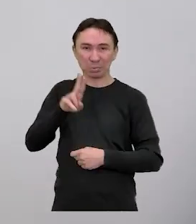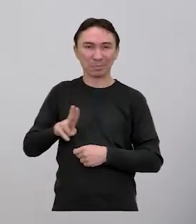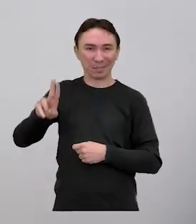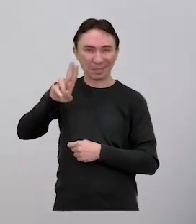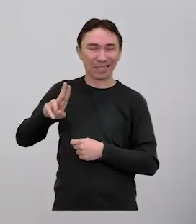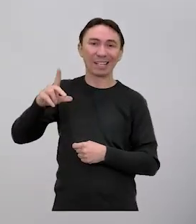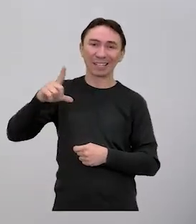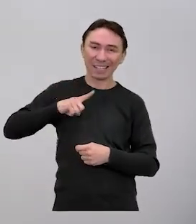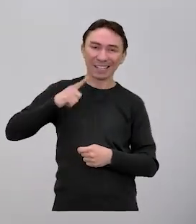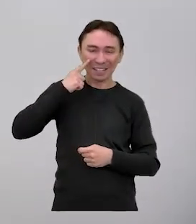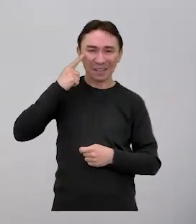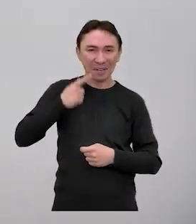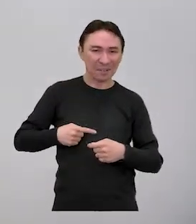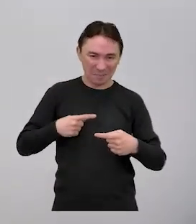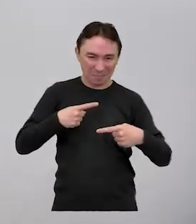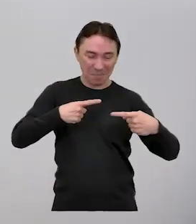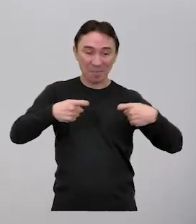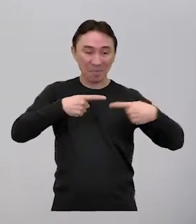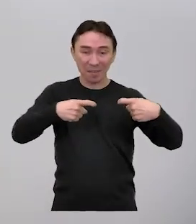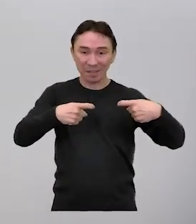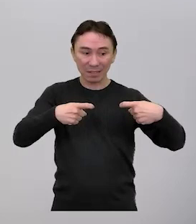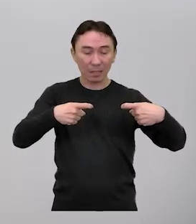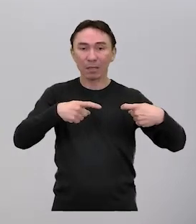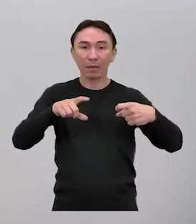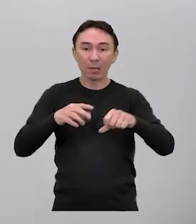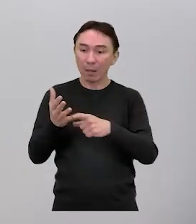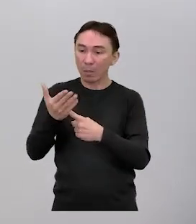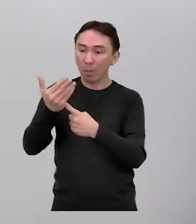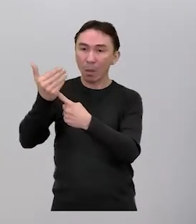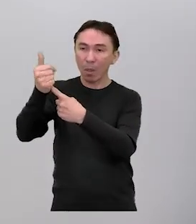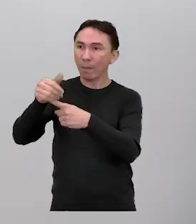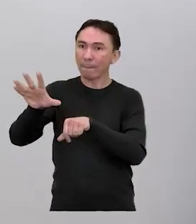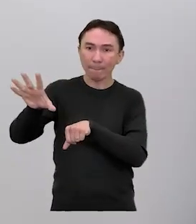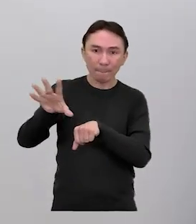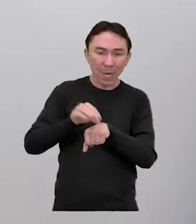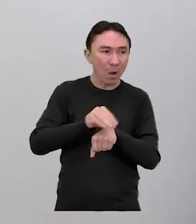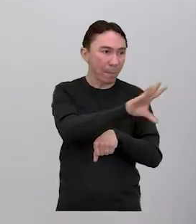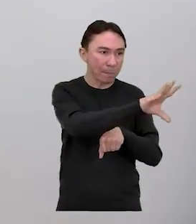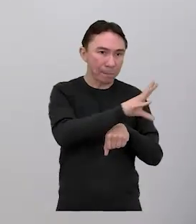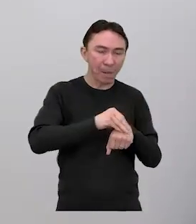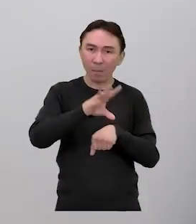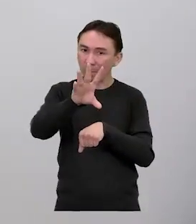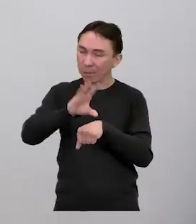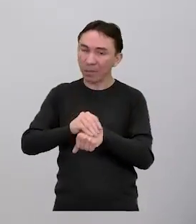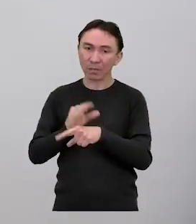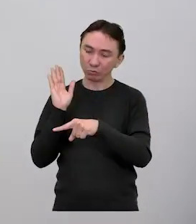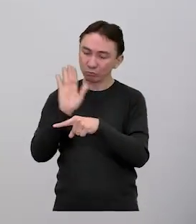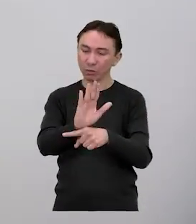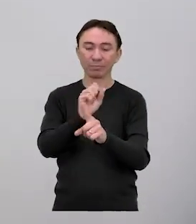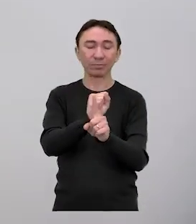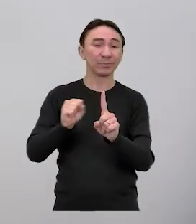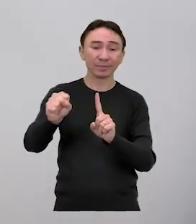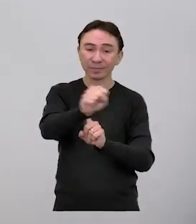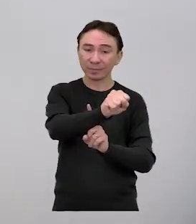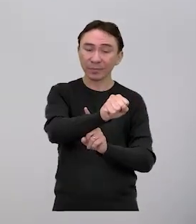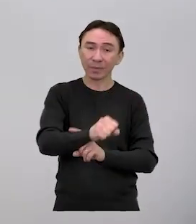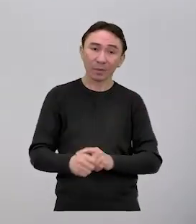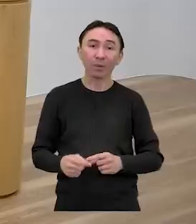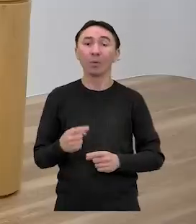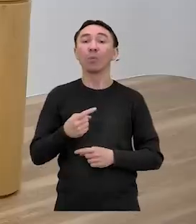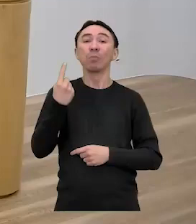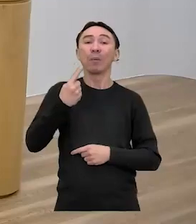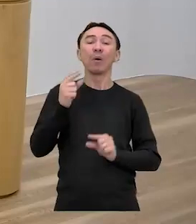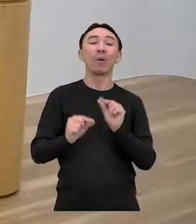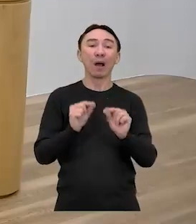os conflitos, ela começou a ser absorvida para a sociedade. Uma delas a gente está até utilizando agora, né, professor Antônio, que